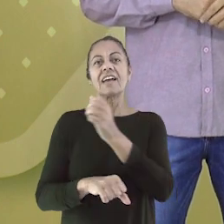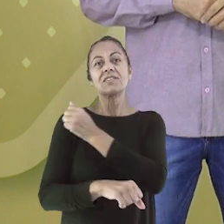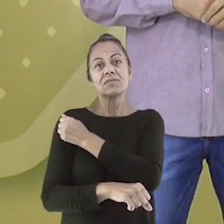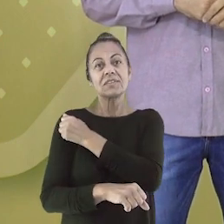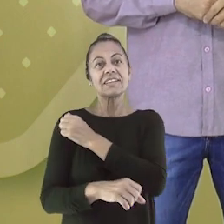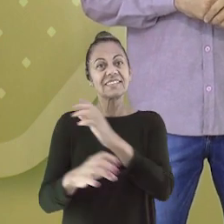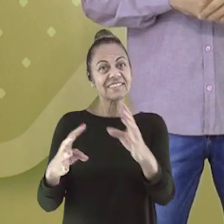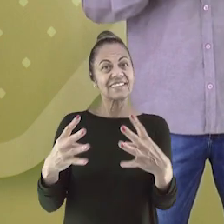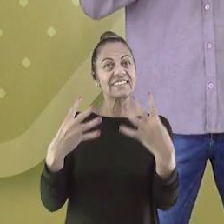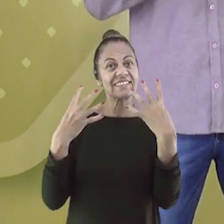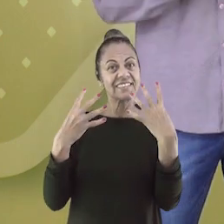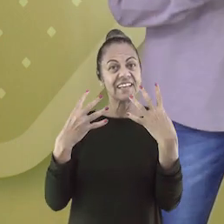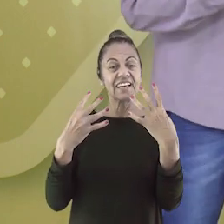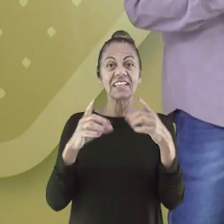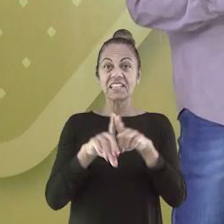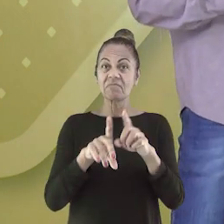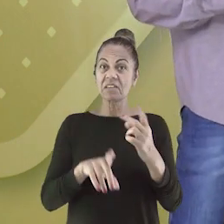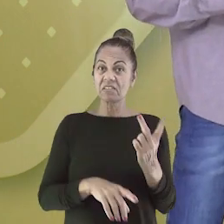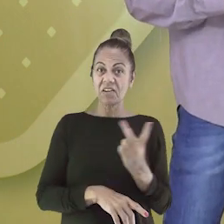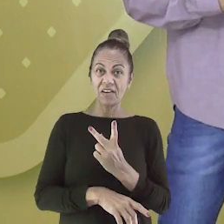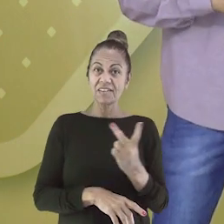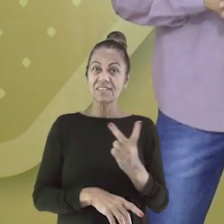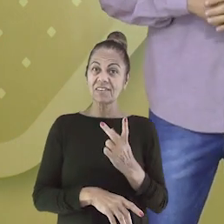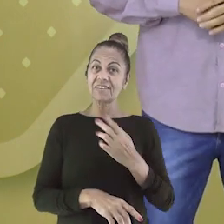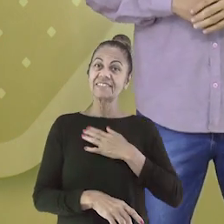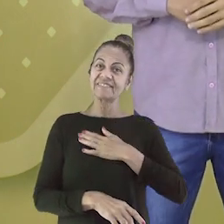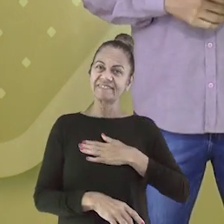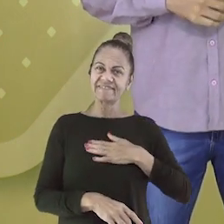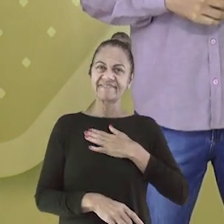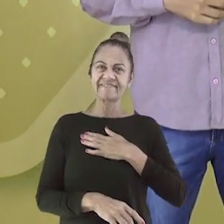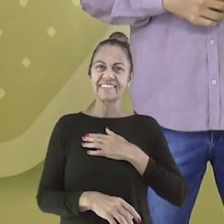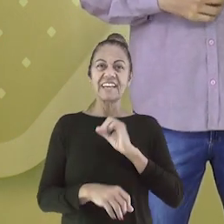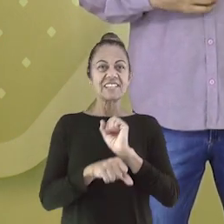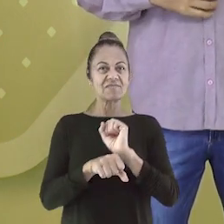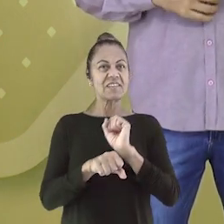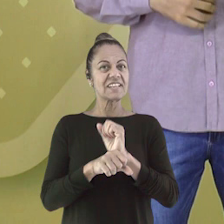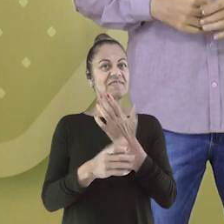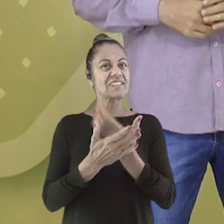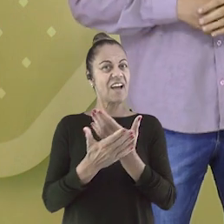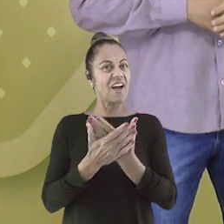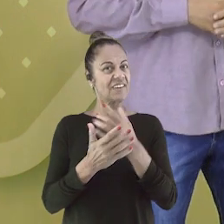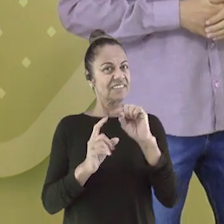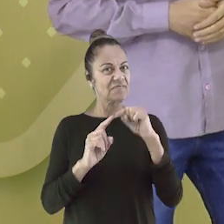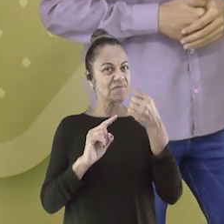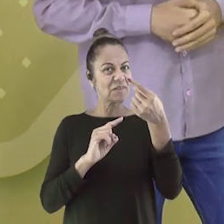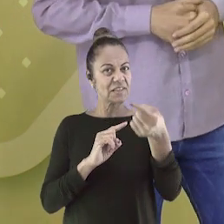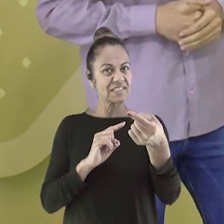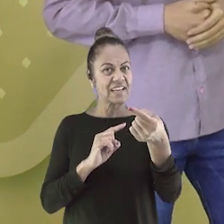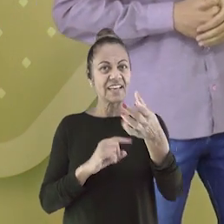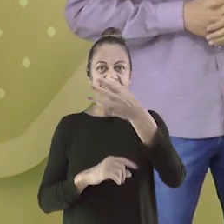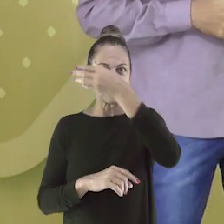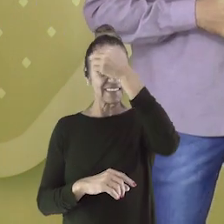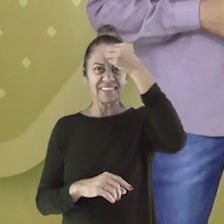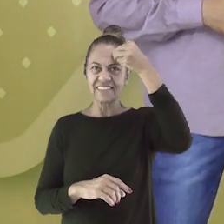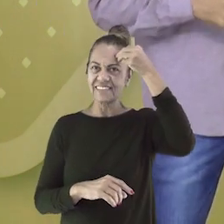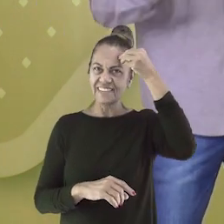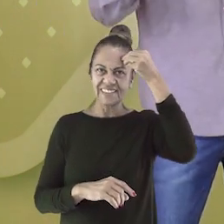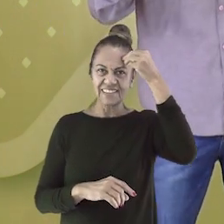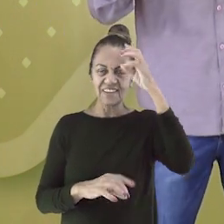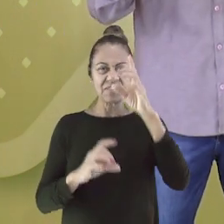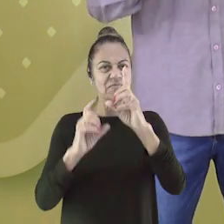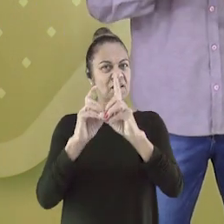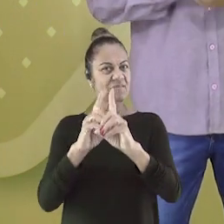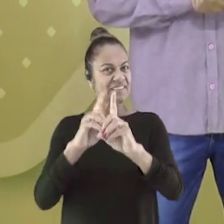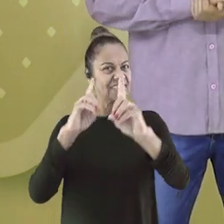que nos acompanha, assim como foi para nós, né, professor Adonias? Aguardamos vocês em outras aulas. E não se